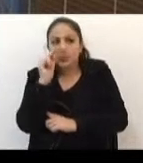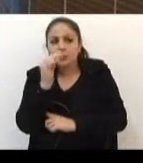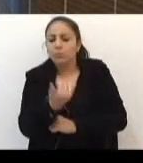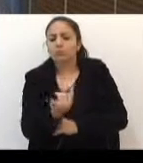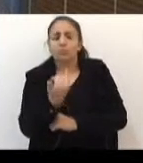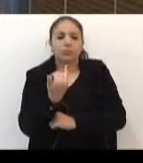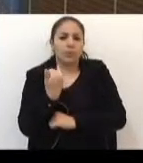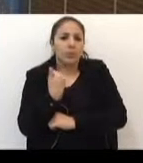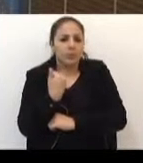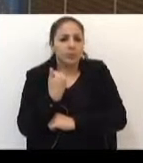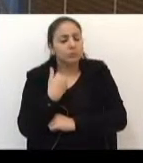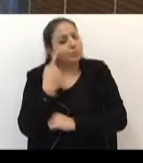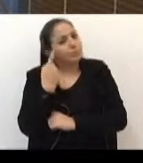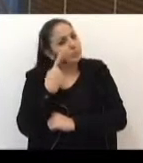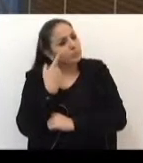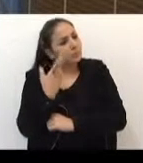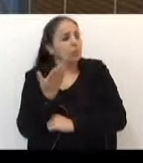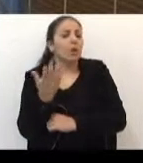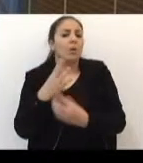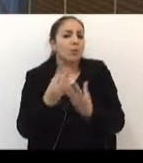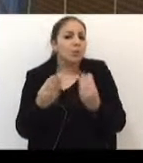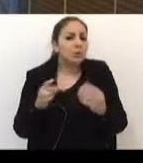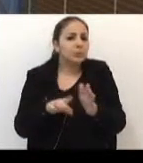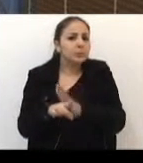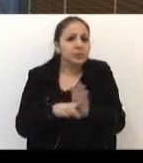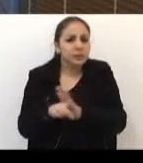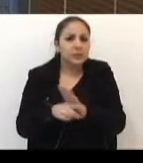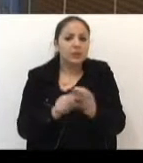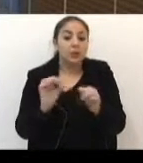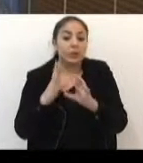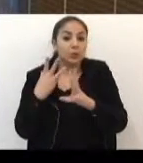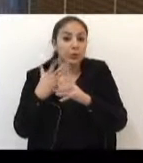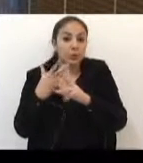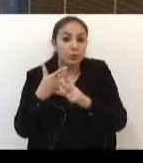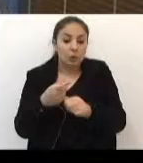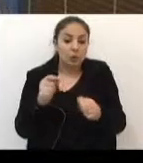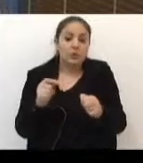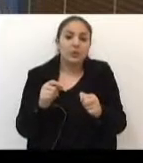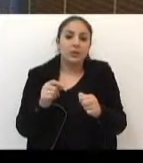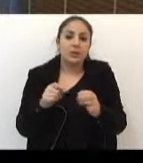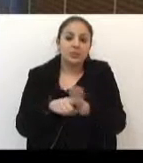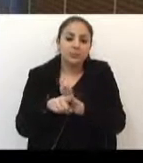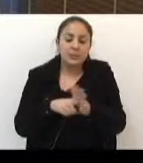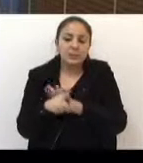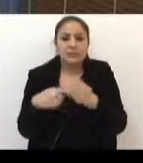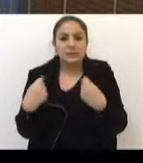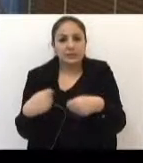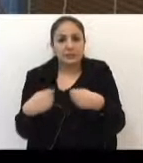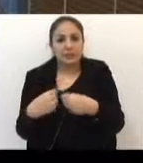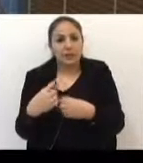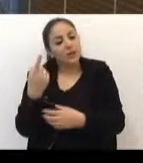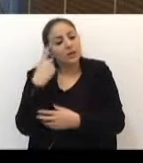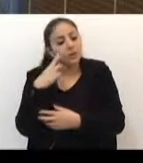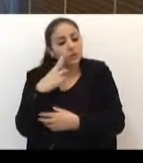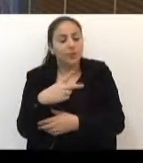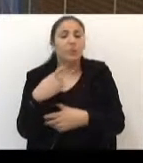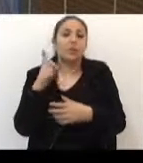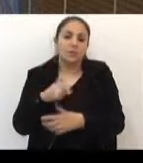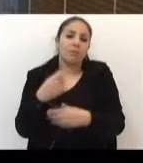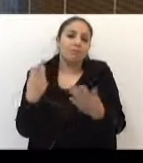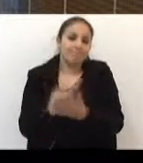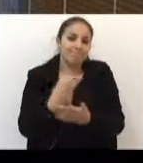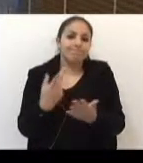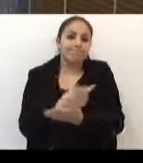isso, procedeu várias consultas e toda a fiscalização necessária e chegou à conclusão que efetivamente era um erro mesmo.